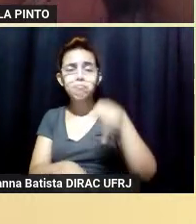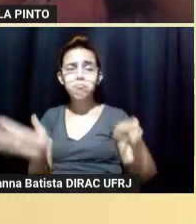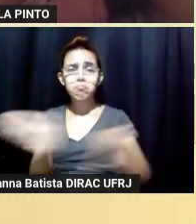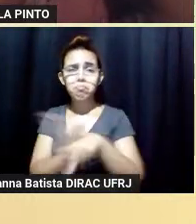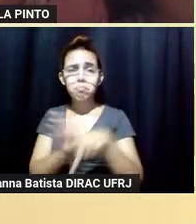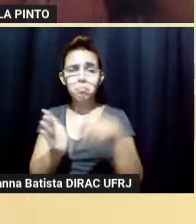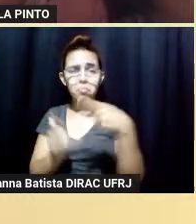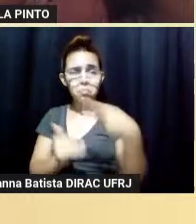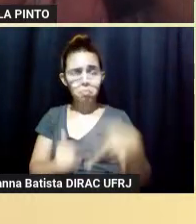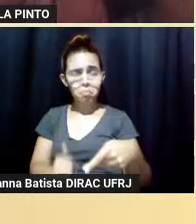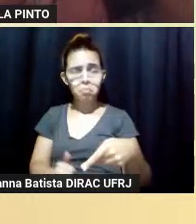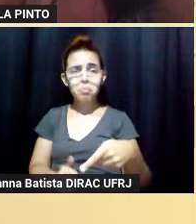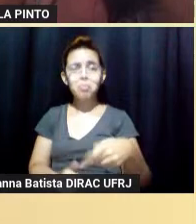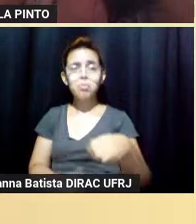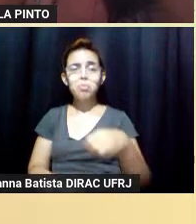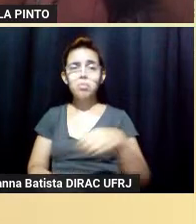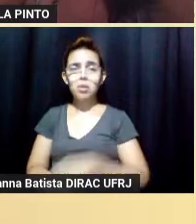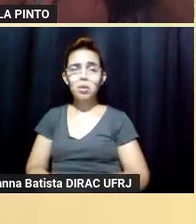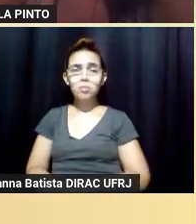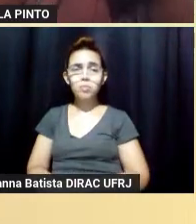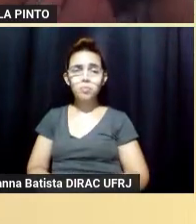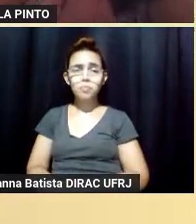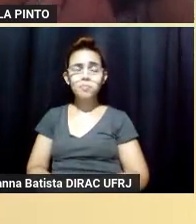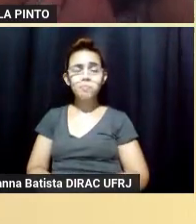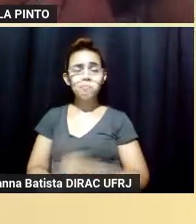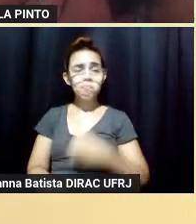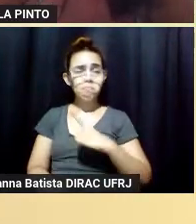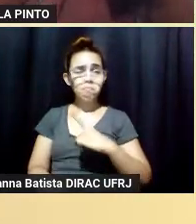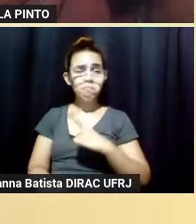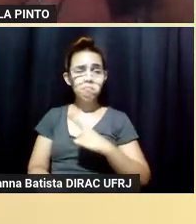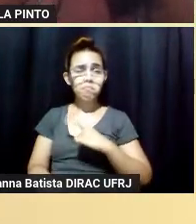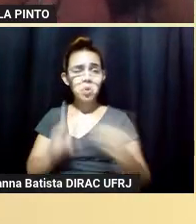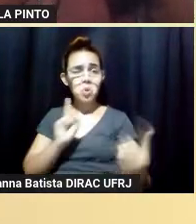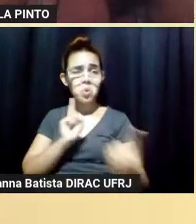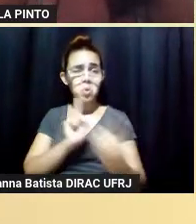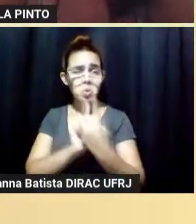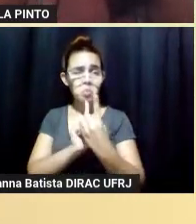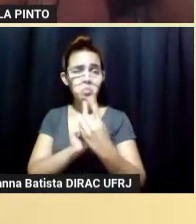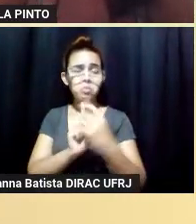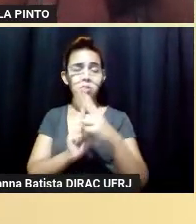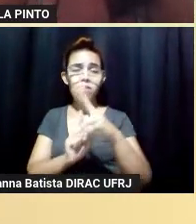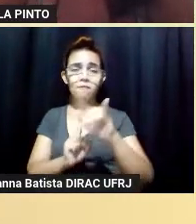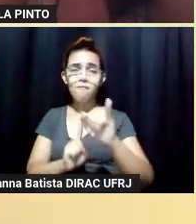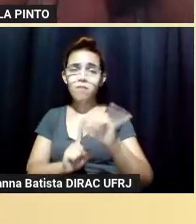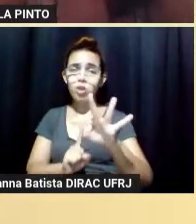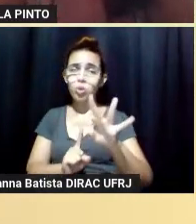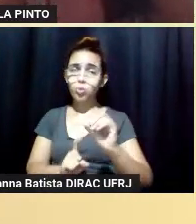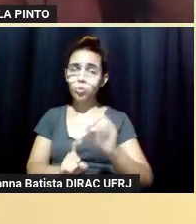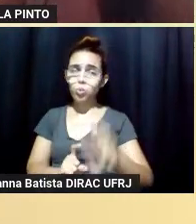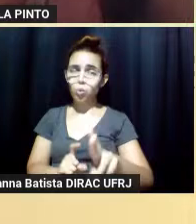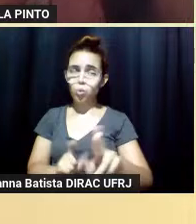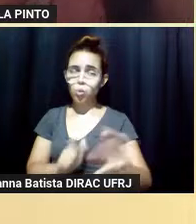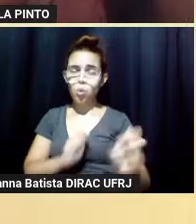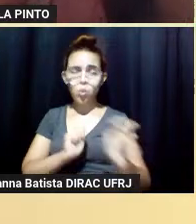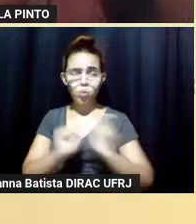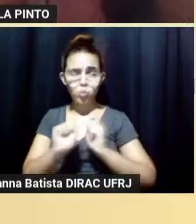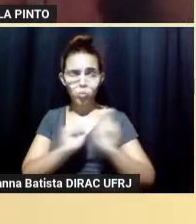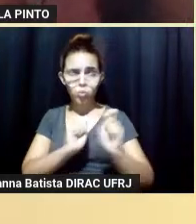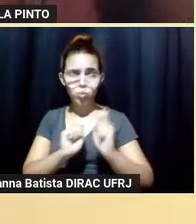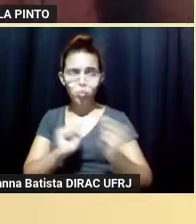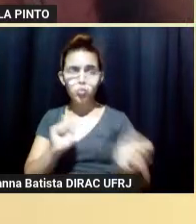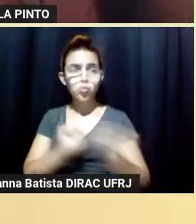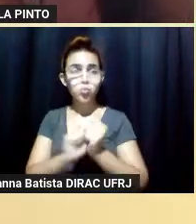que eu fui entrevistada pelo Vitor Giraldo, foi minha entrevista de mestrado, foi com o Vitor e com o Cássio Neri, se eu não me